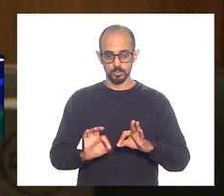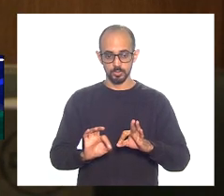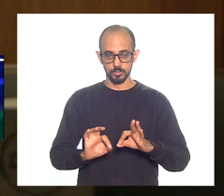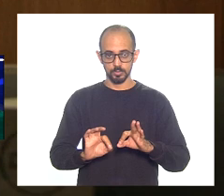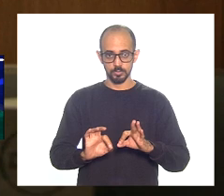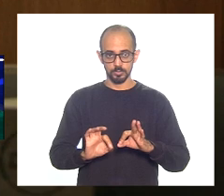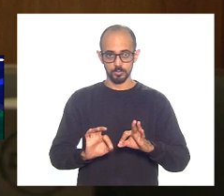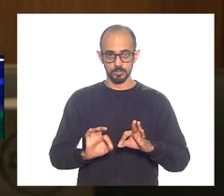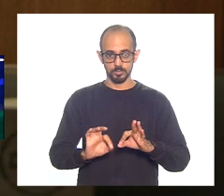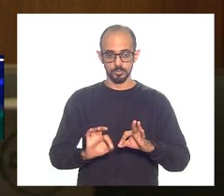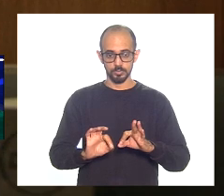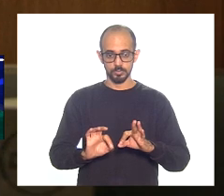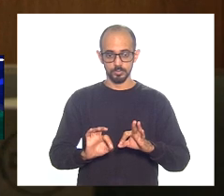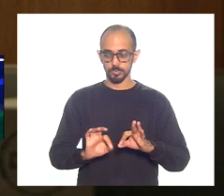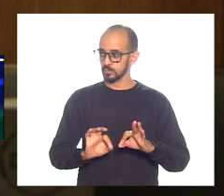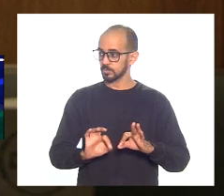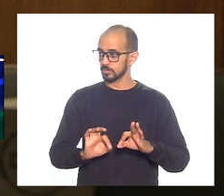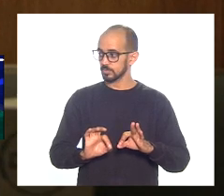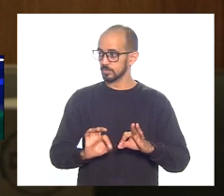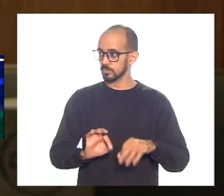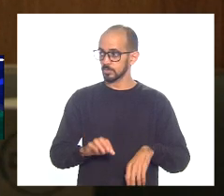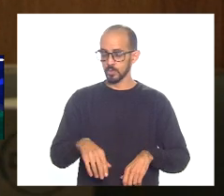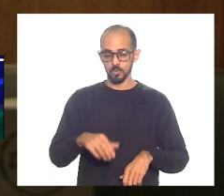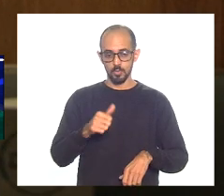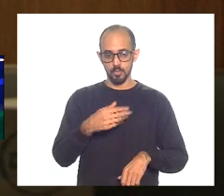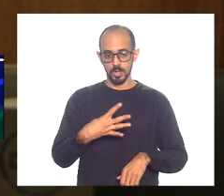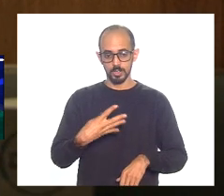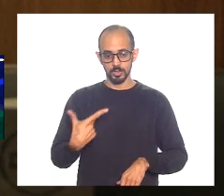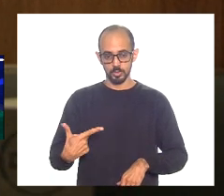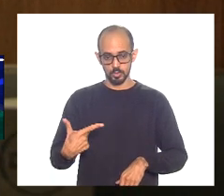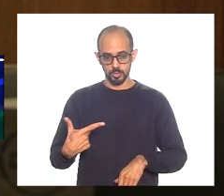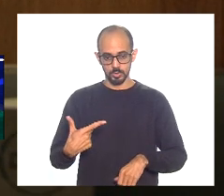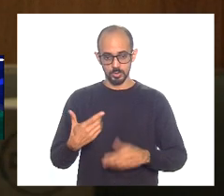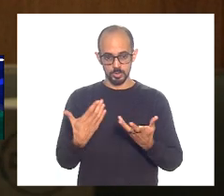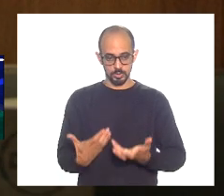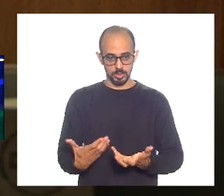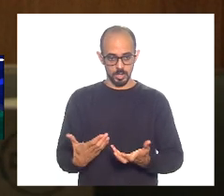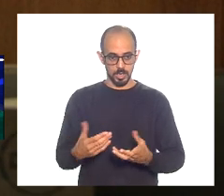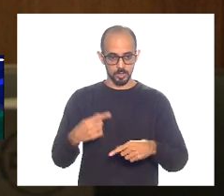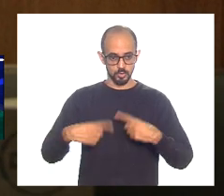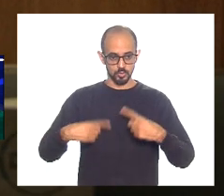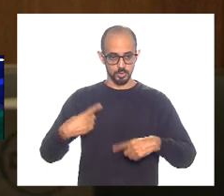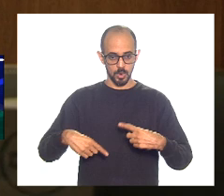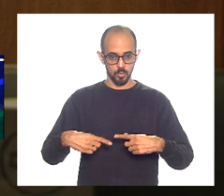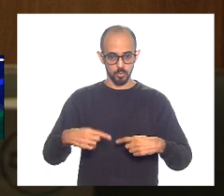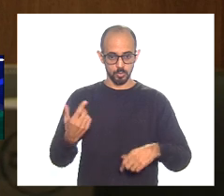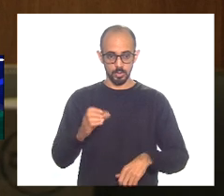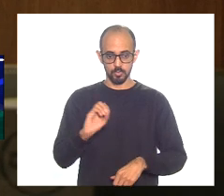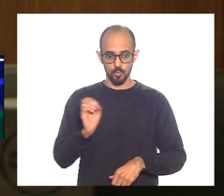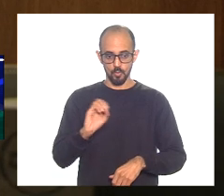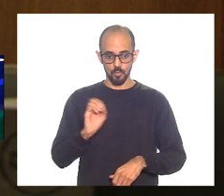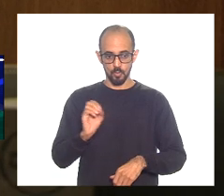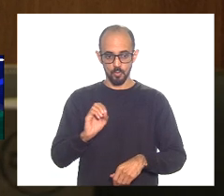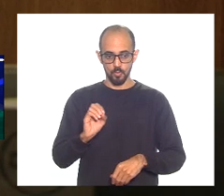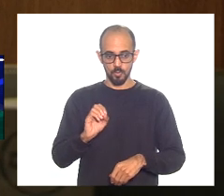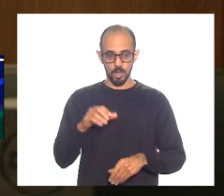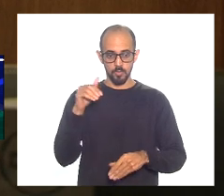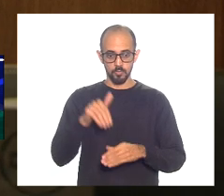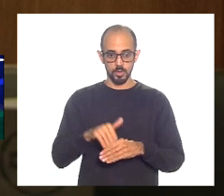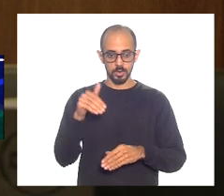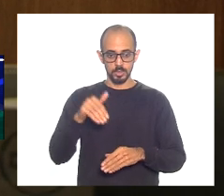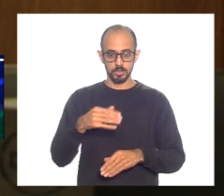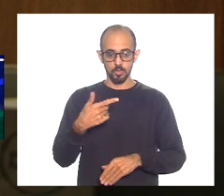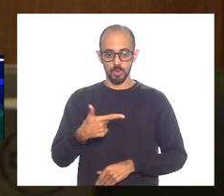Então, tem o destaque à emenda 42. Alguém queira discutir? Não havendo quem queira discutir, em votação, destaque à